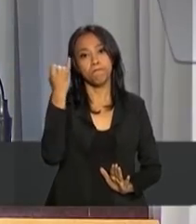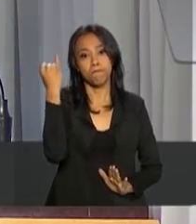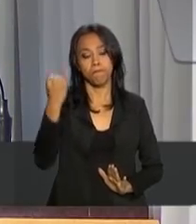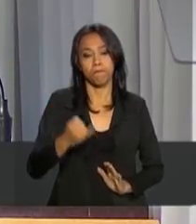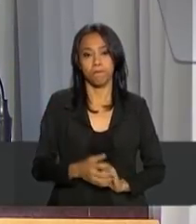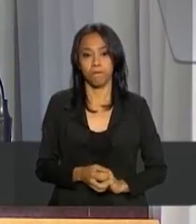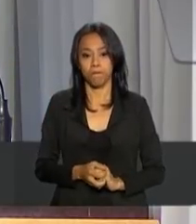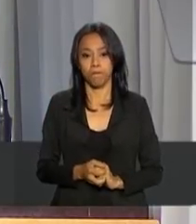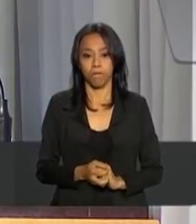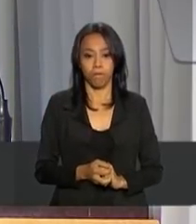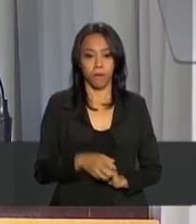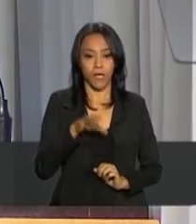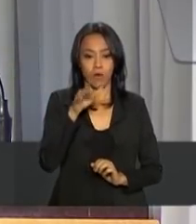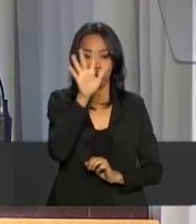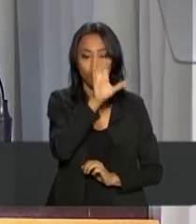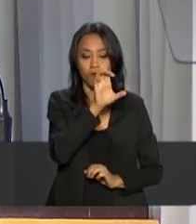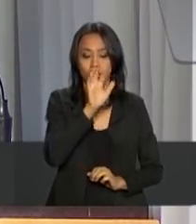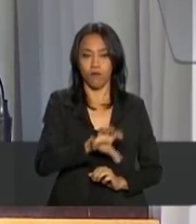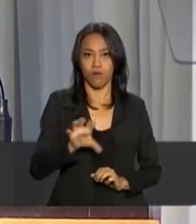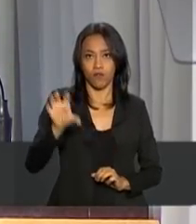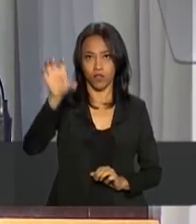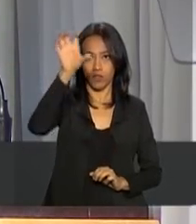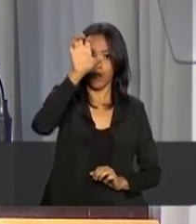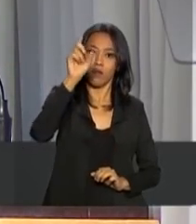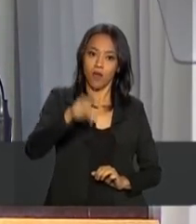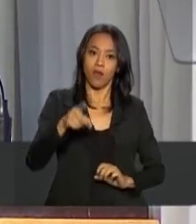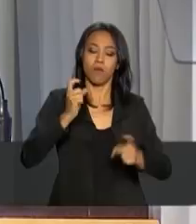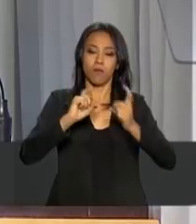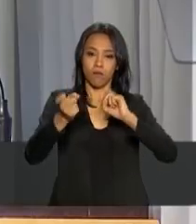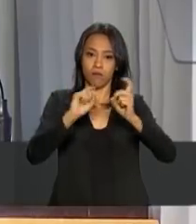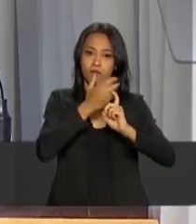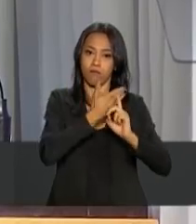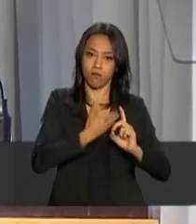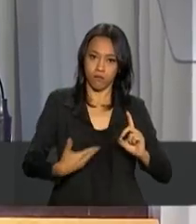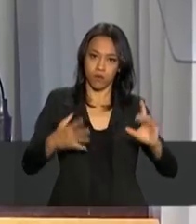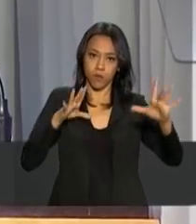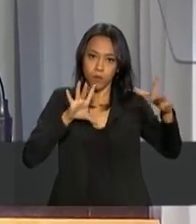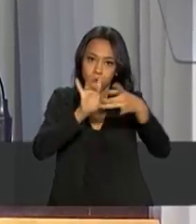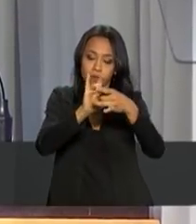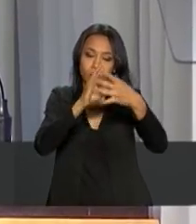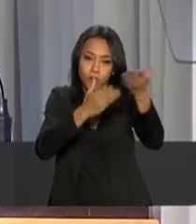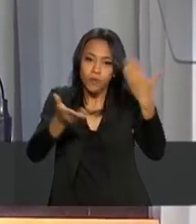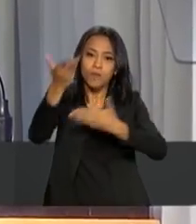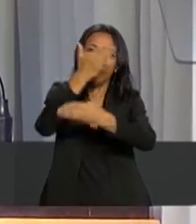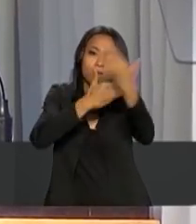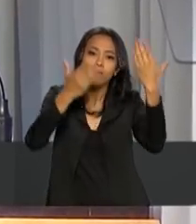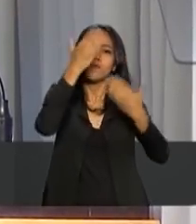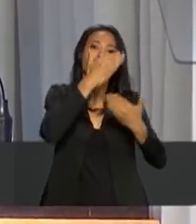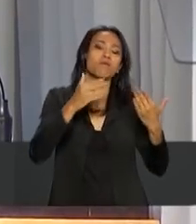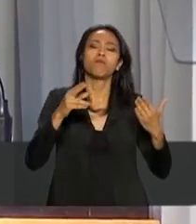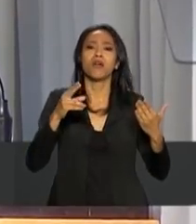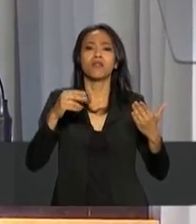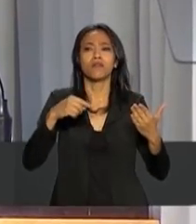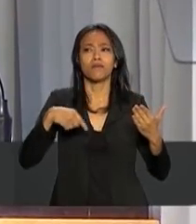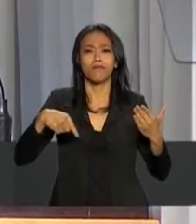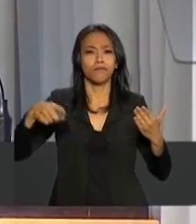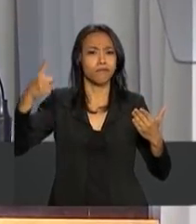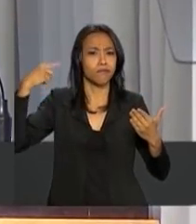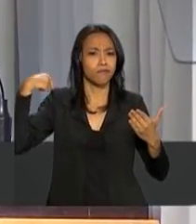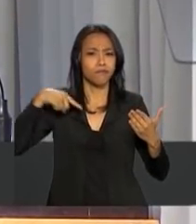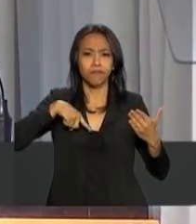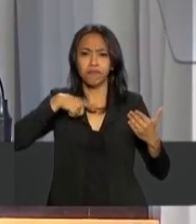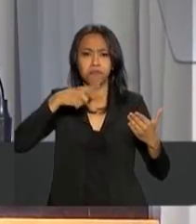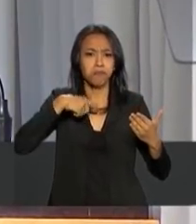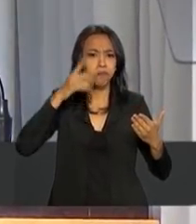federação como forma de governo, ou seja, transformou as províncias em estados-membros da federação. Mas ela nunca caminhou, nunca se